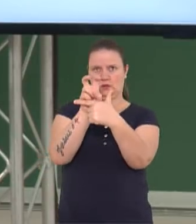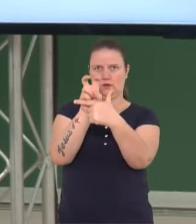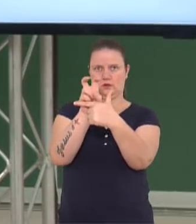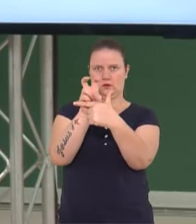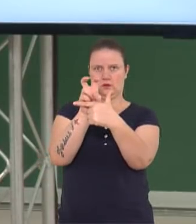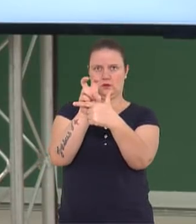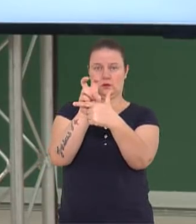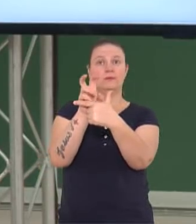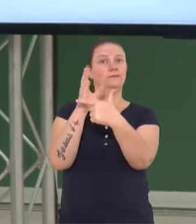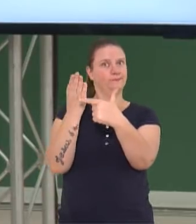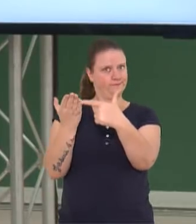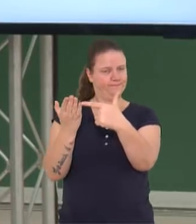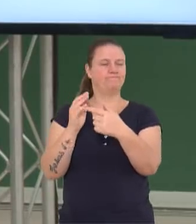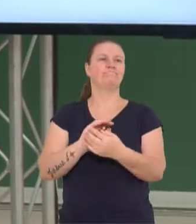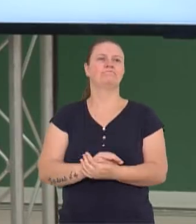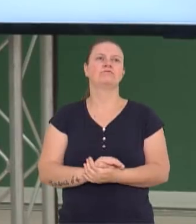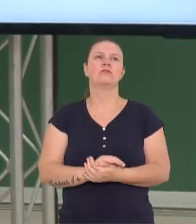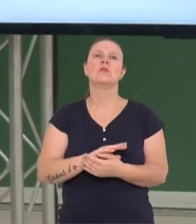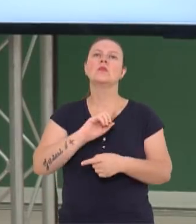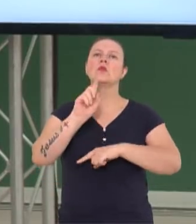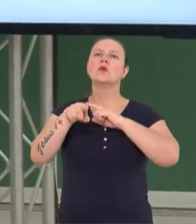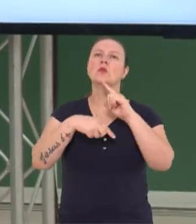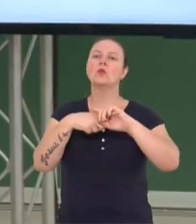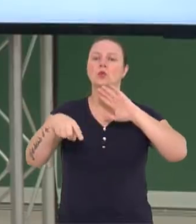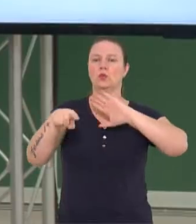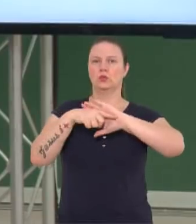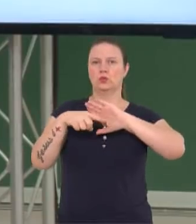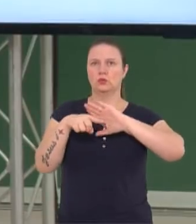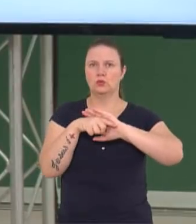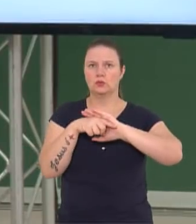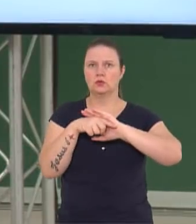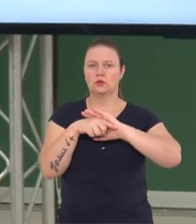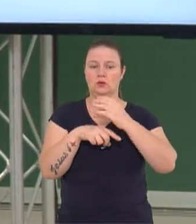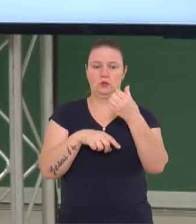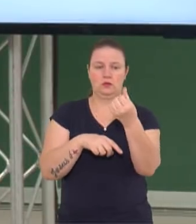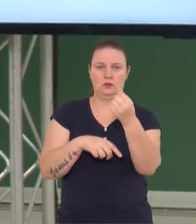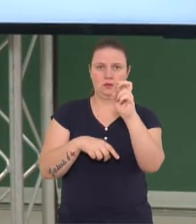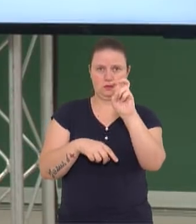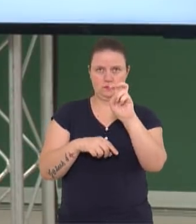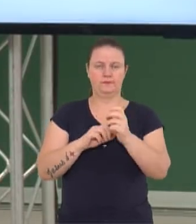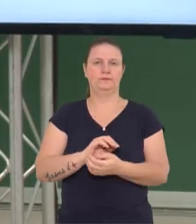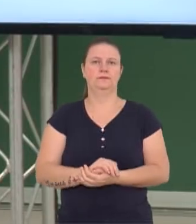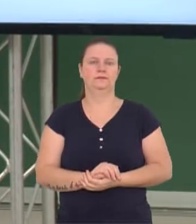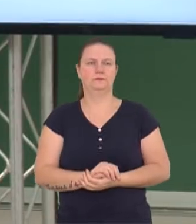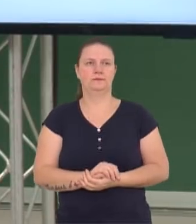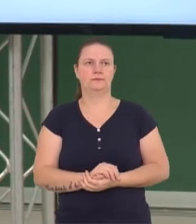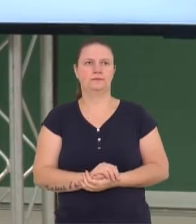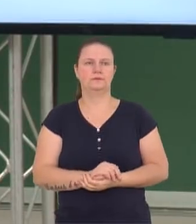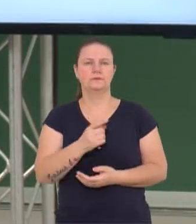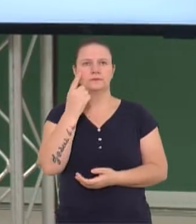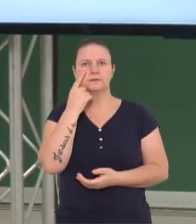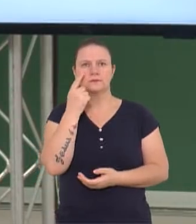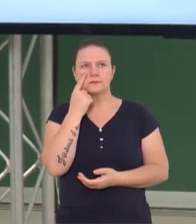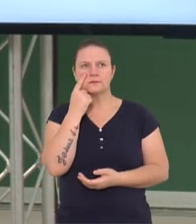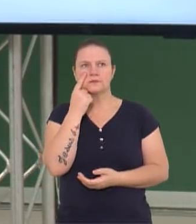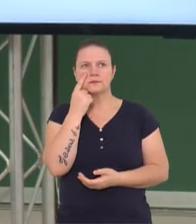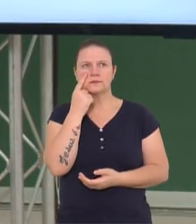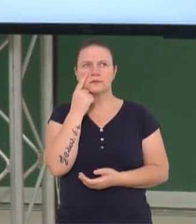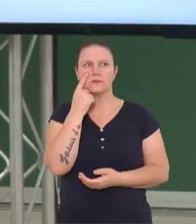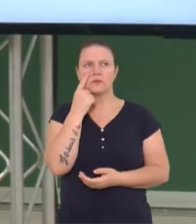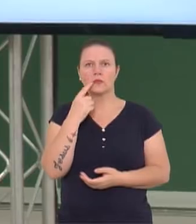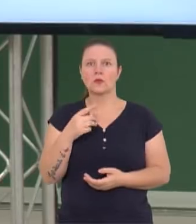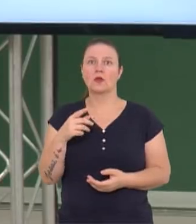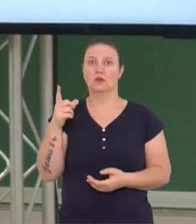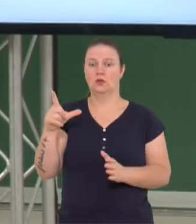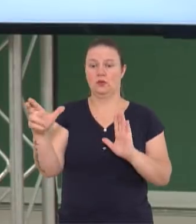considerar uma parte. Depois eu vou subtrair do valor 65, o que eu considerei do 65, porque daí